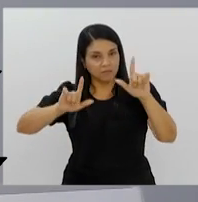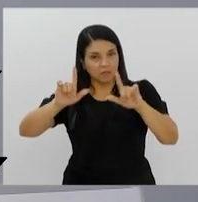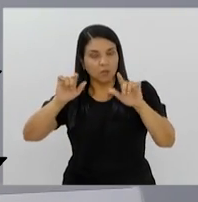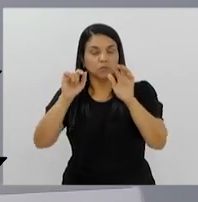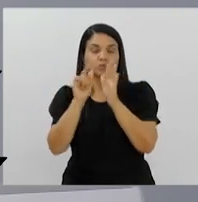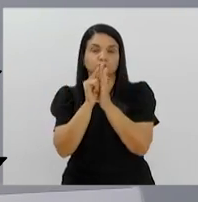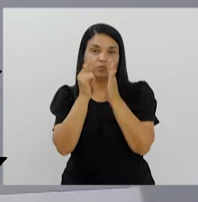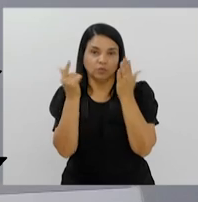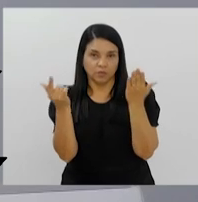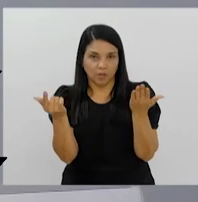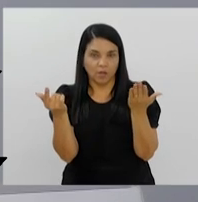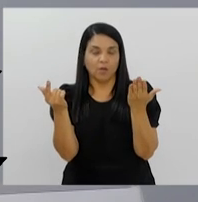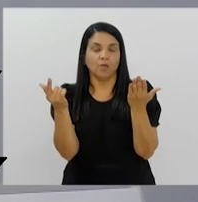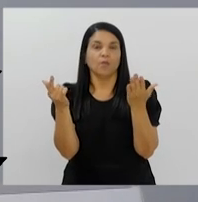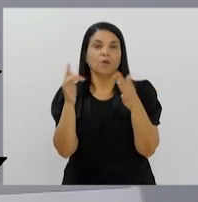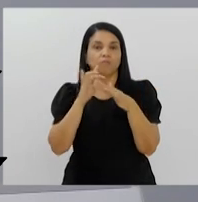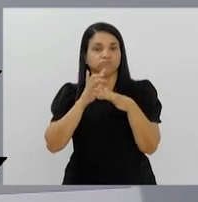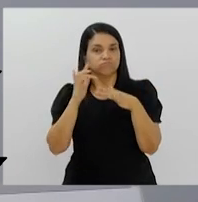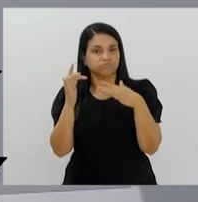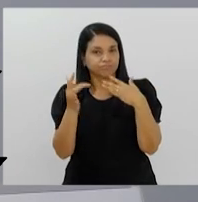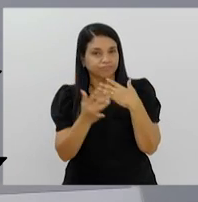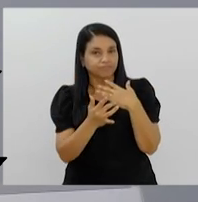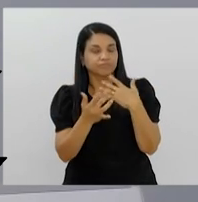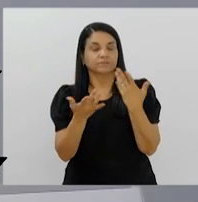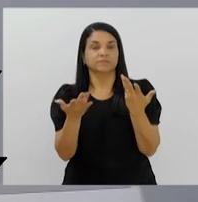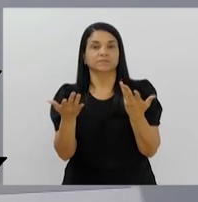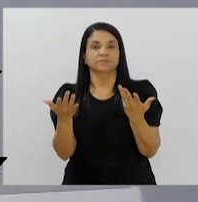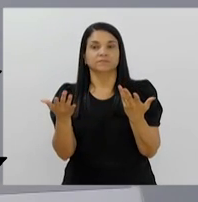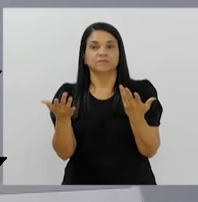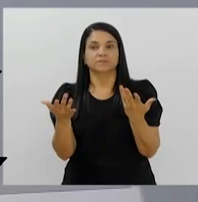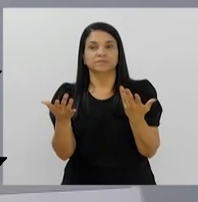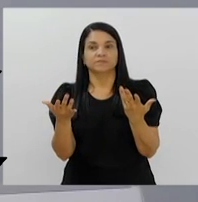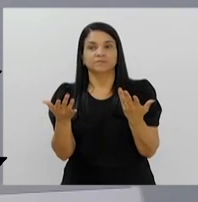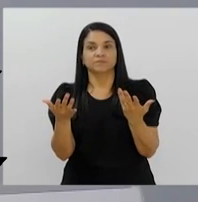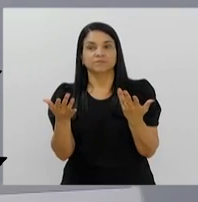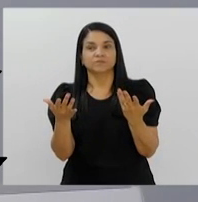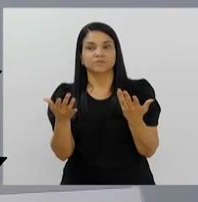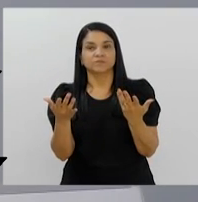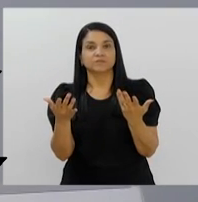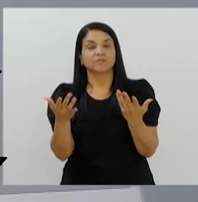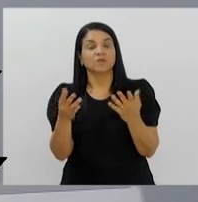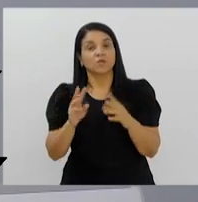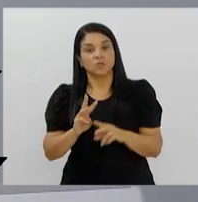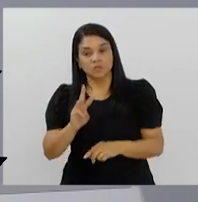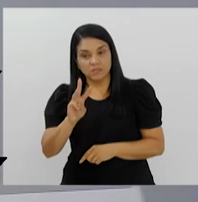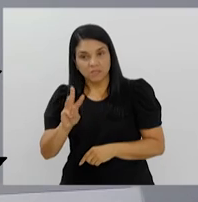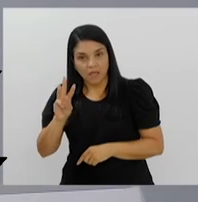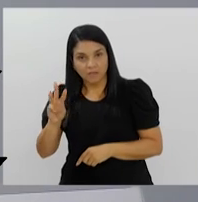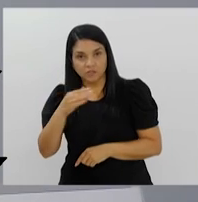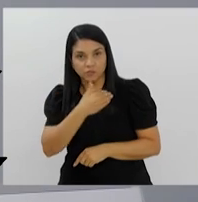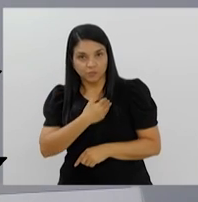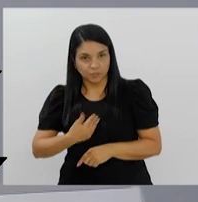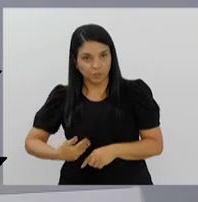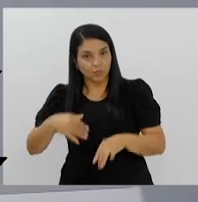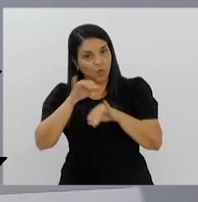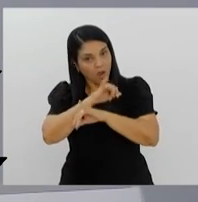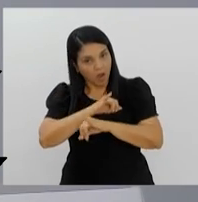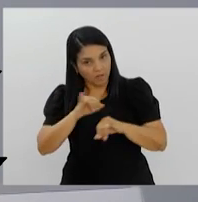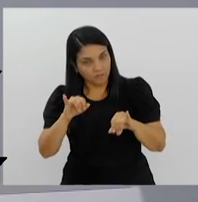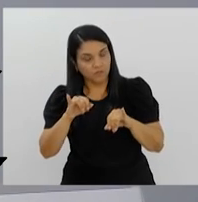jornais a mídia comunicou os jornais comunicaram eh o site público Houve essa